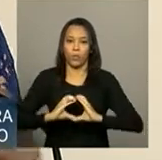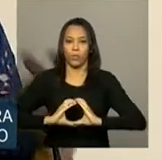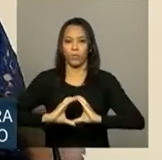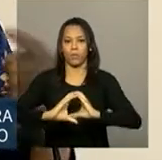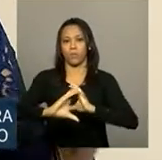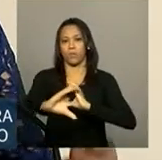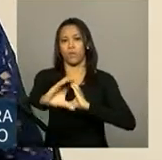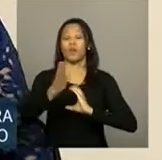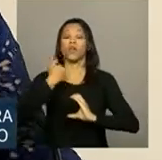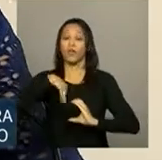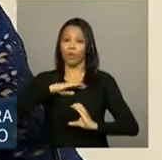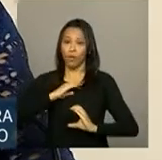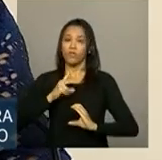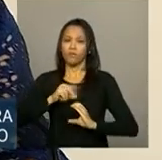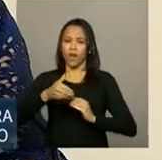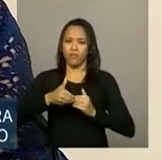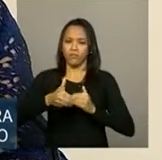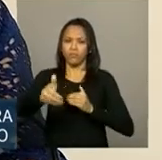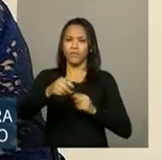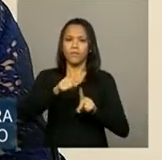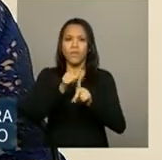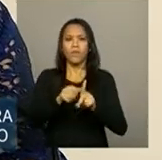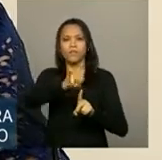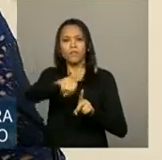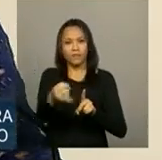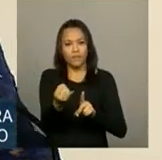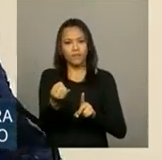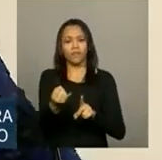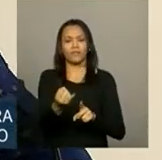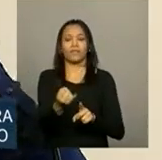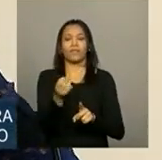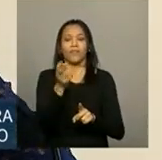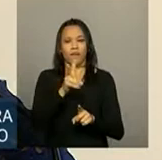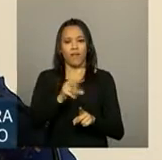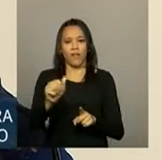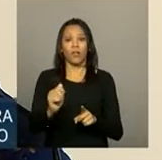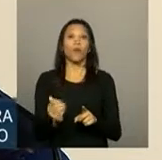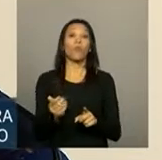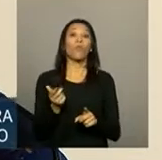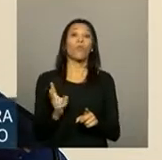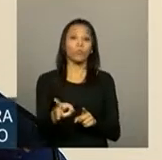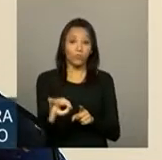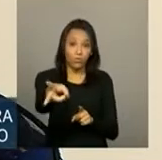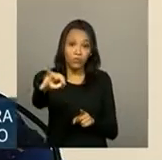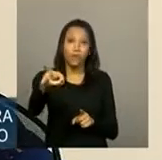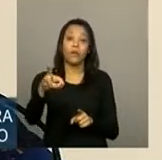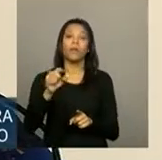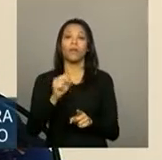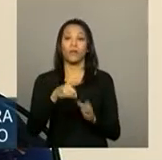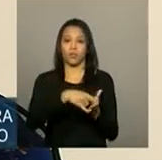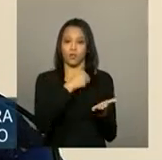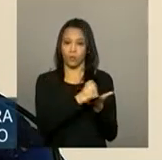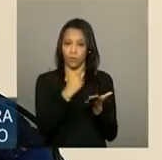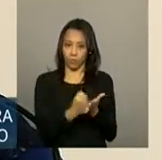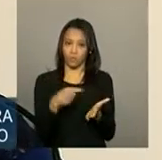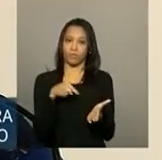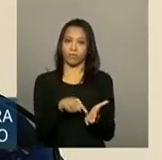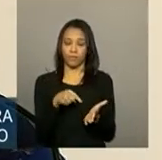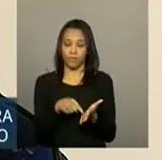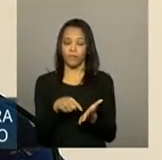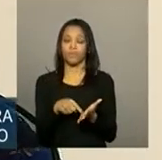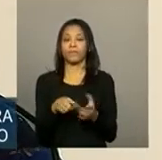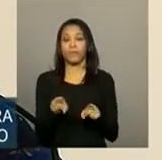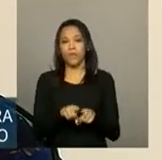Logo no início do ano dá sequência a Esses contratos e a